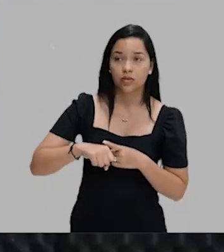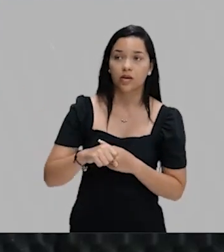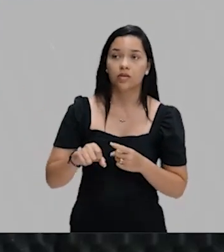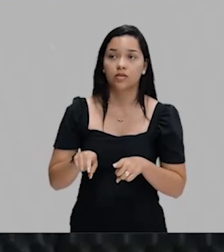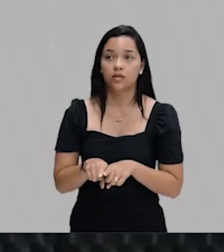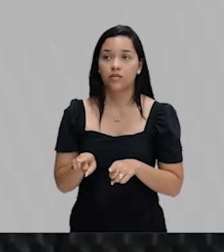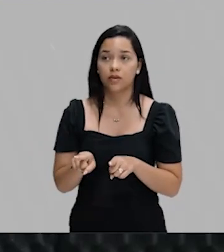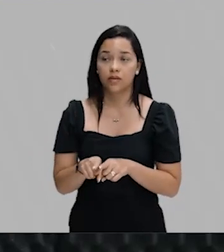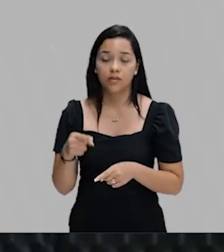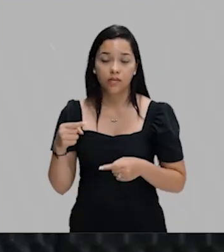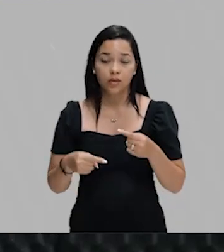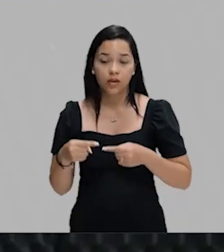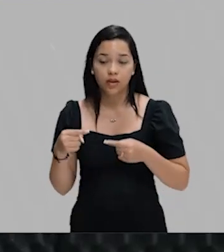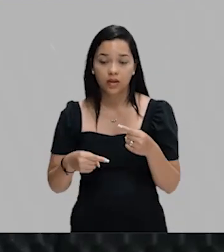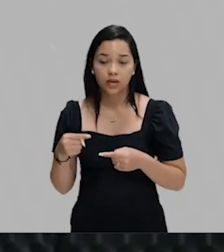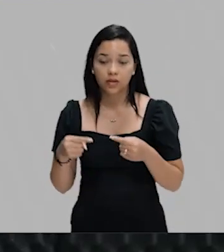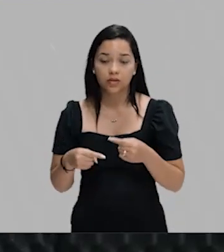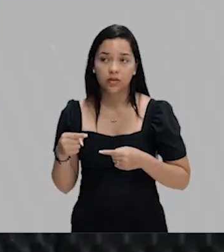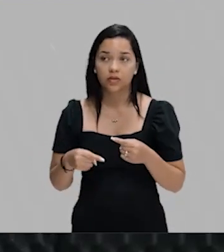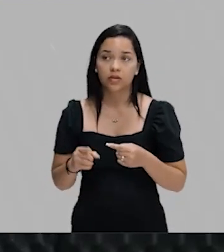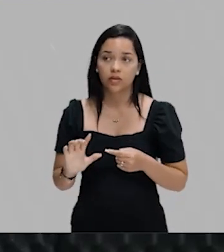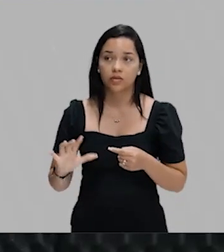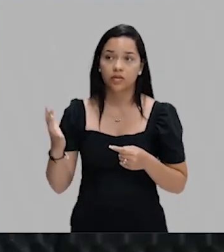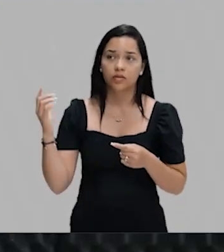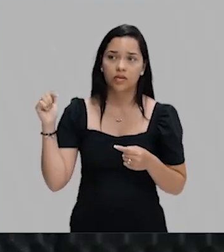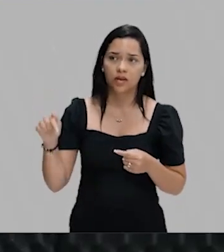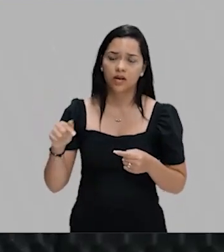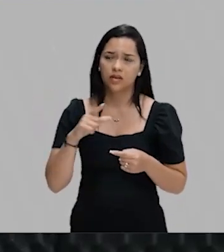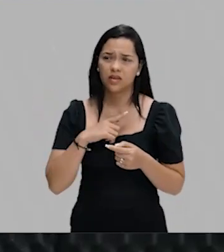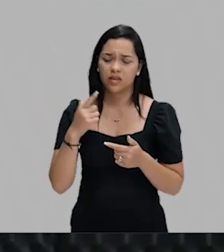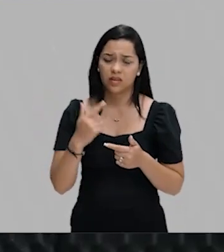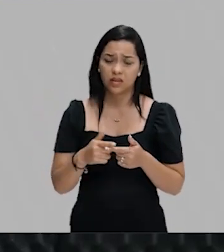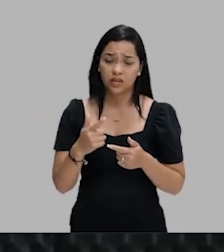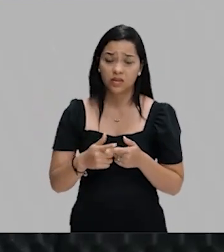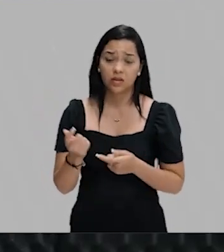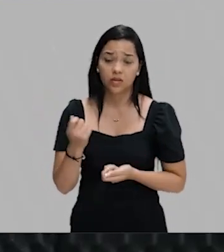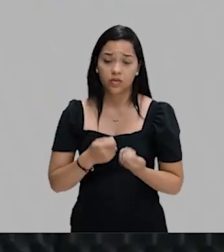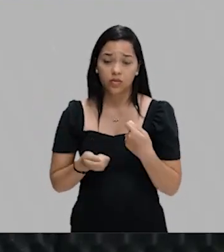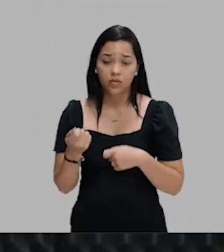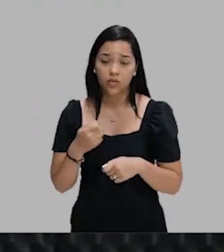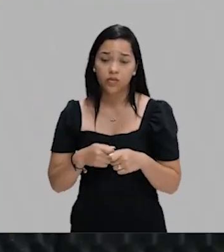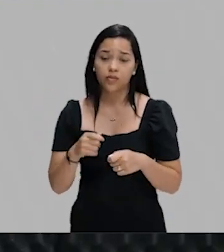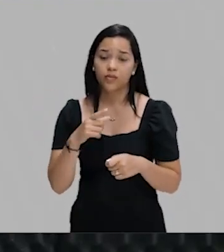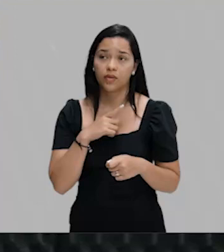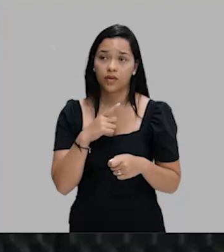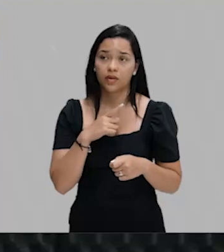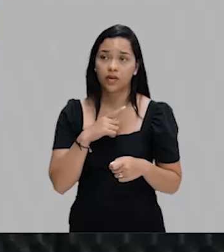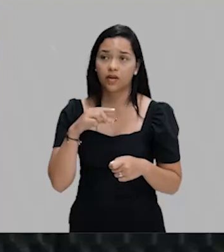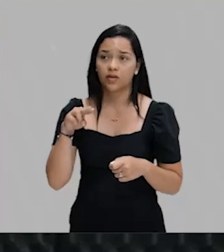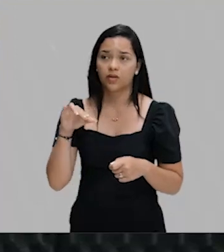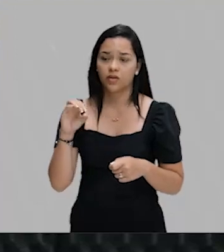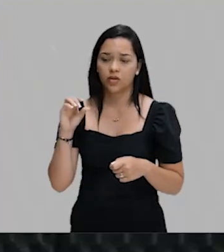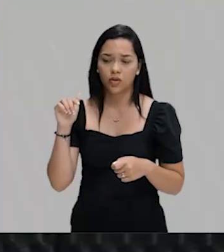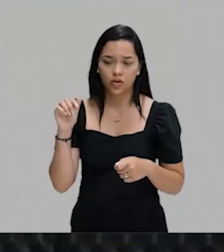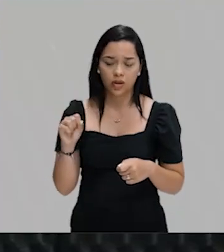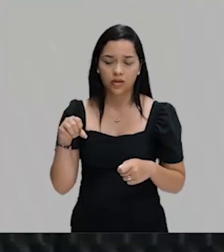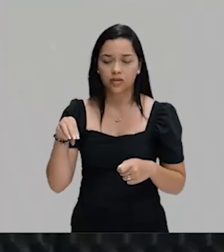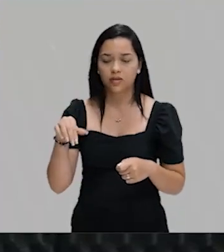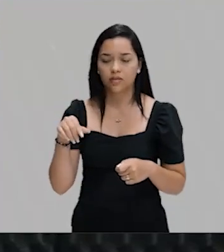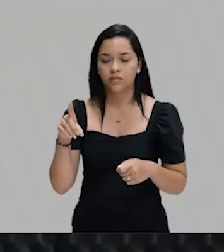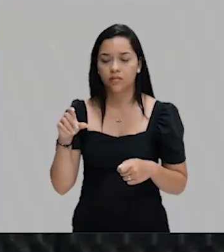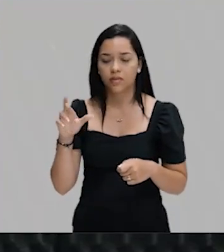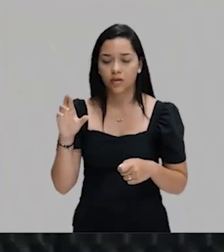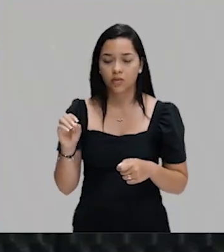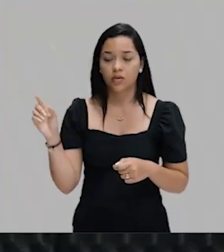e políticas, né, que vem acontecendo na Venezuela, grave crise econômica, né, conflito ali de Nicolás Maduro com a sua população, então a Venezuela